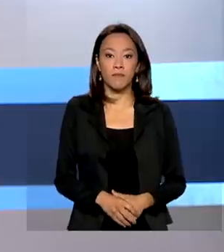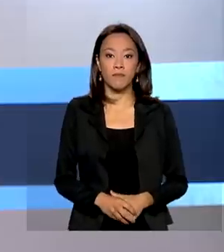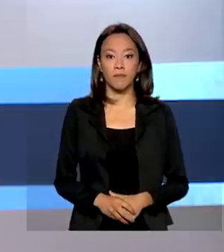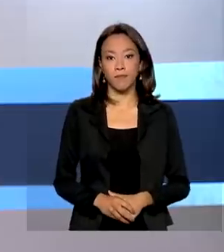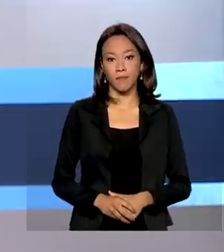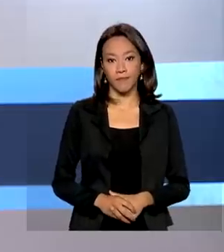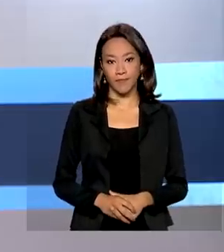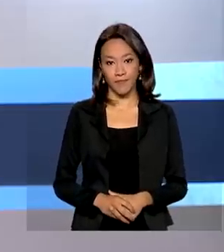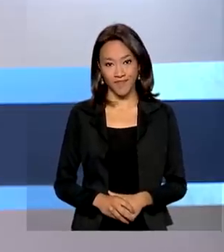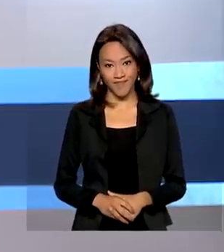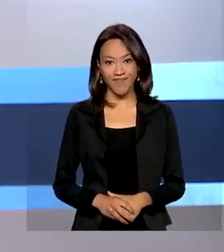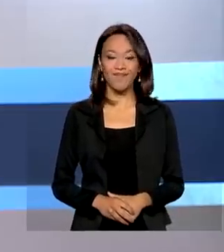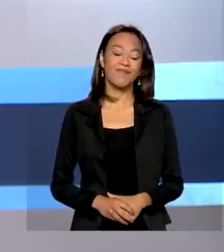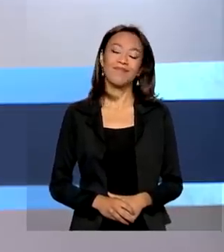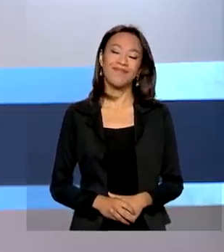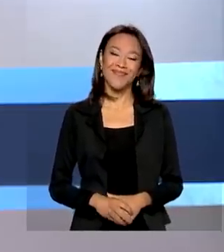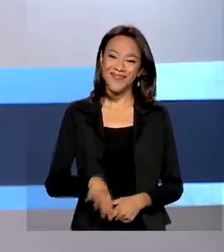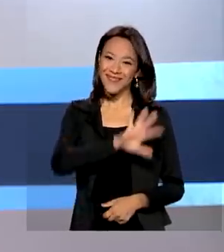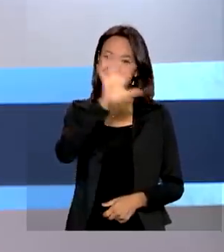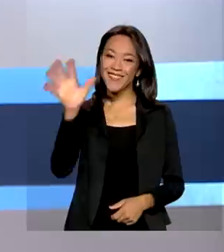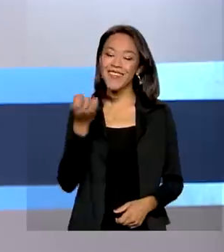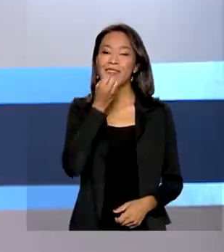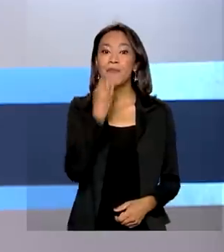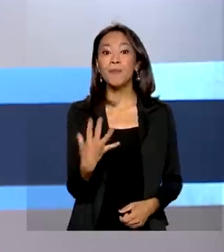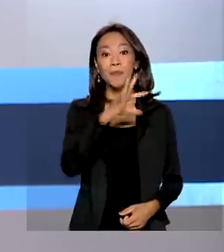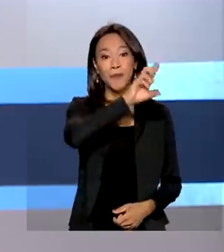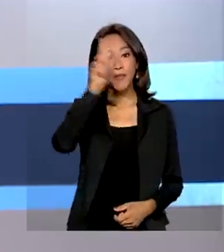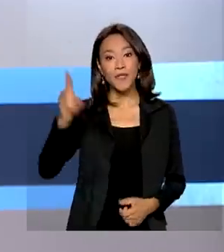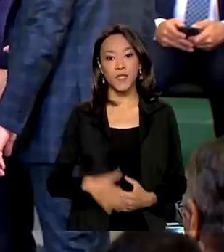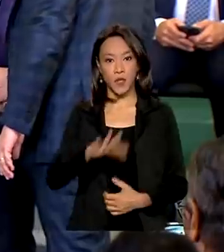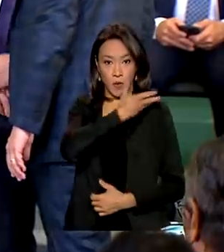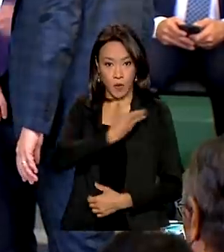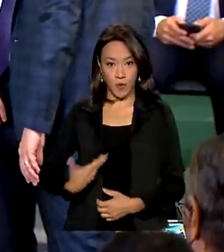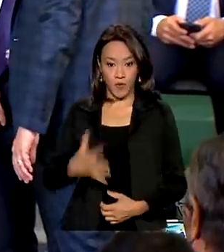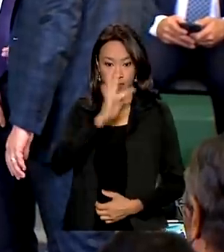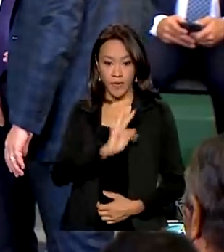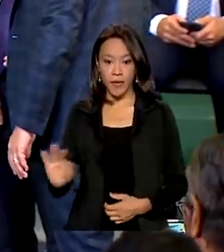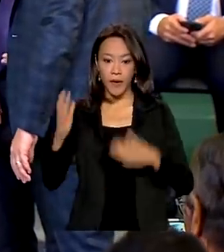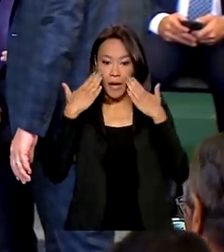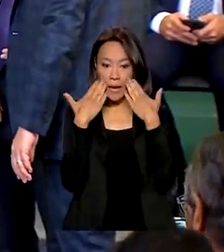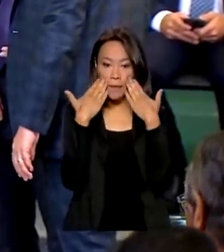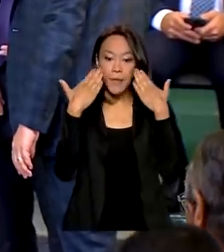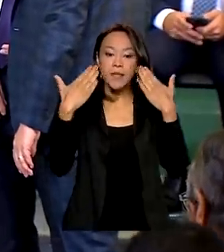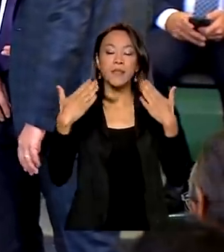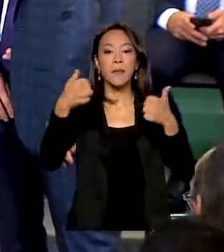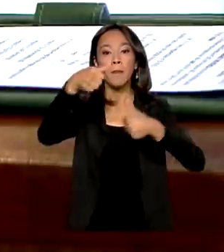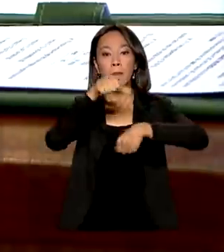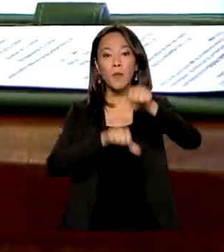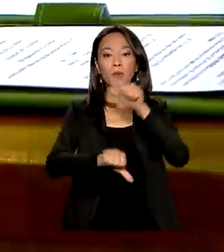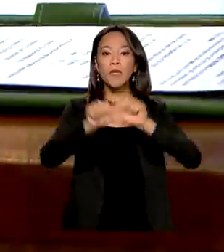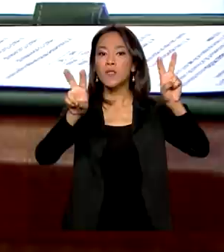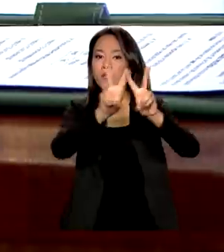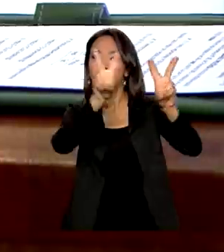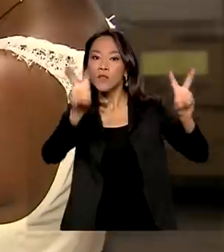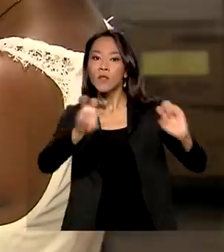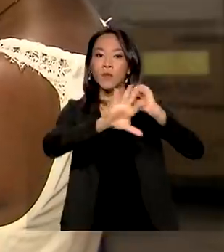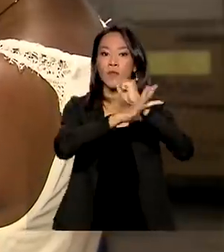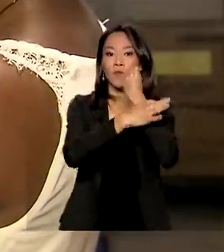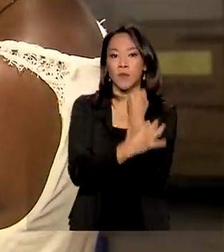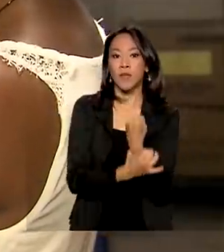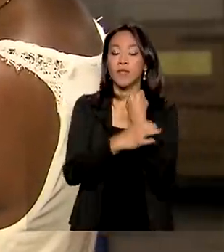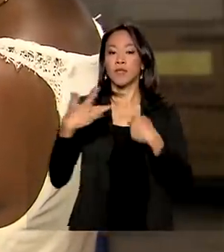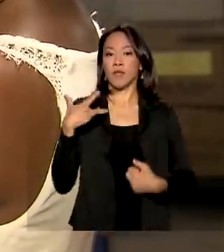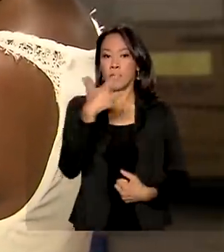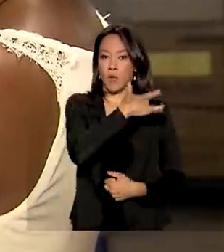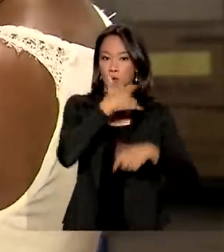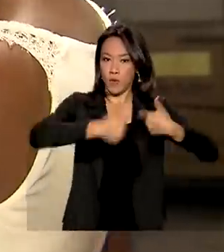o Olá bom dia governo federal apresenta mudanças nas normas de segurança e saúde do